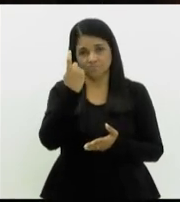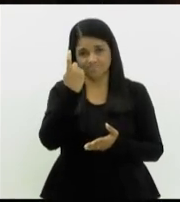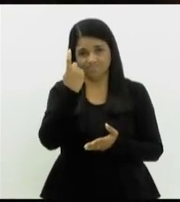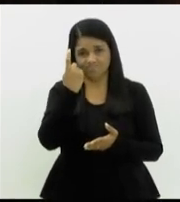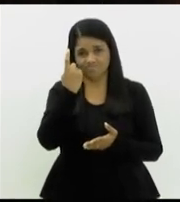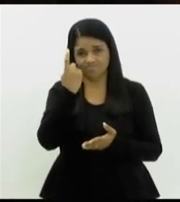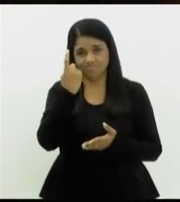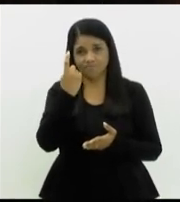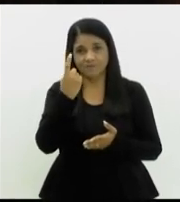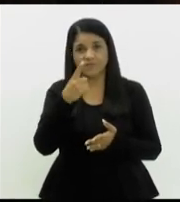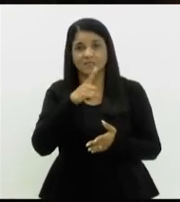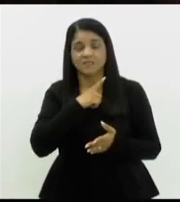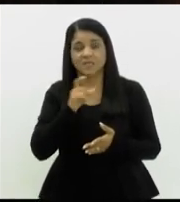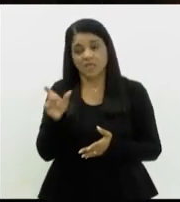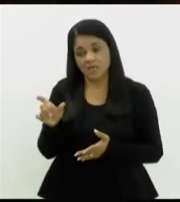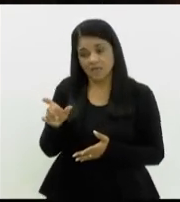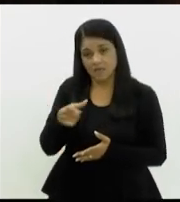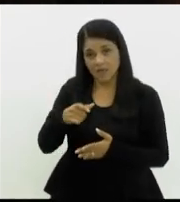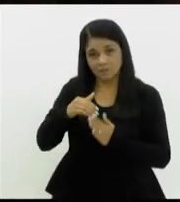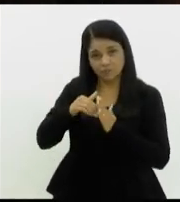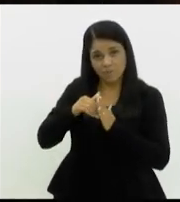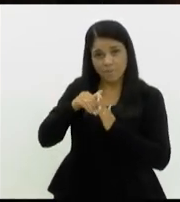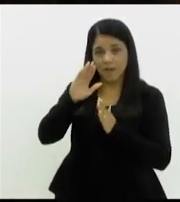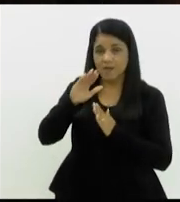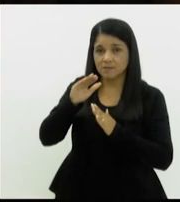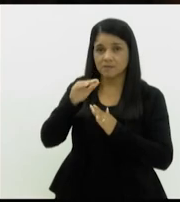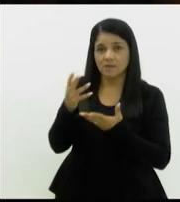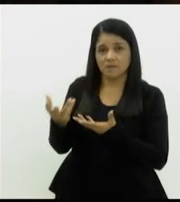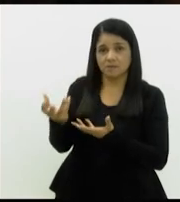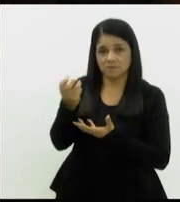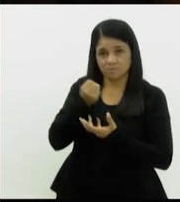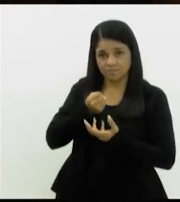havendo créditos a mais a receber,